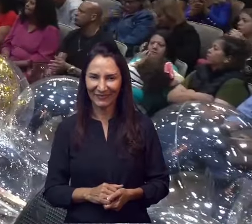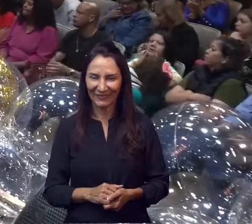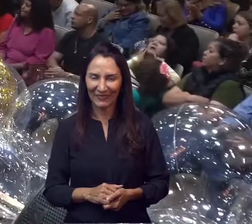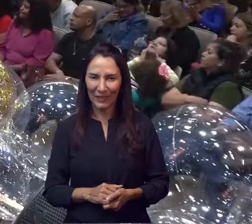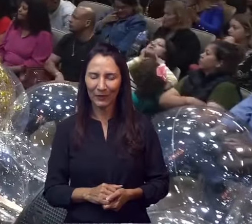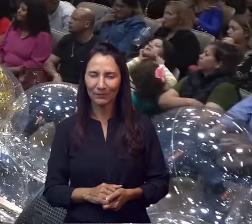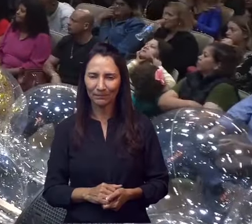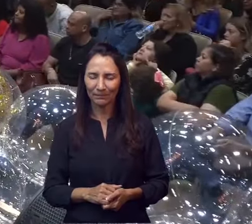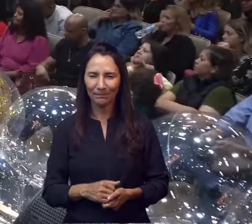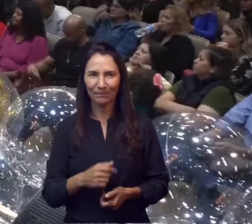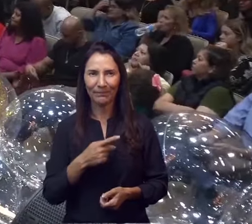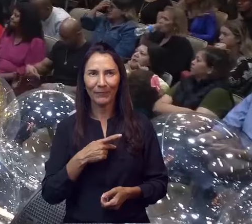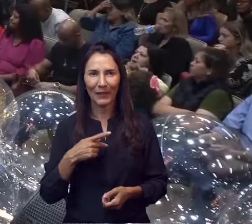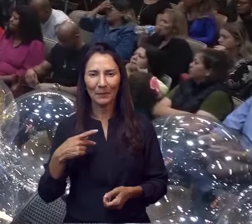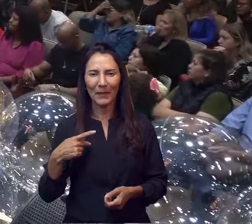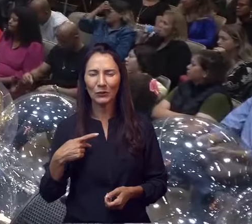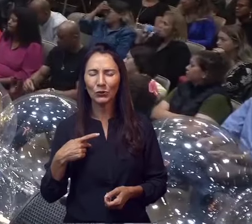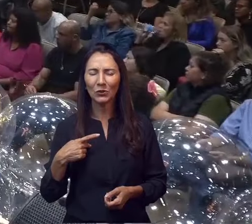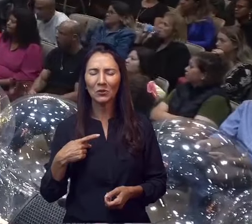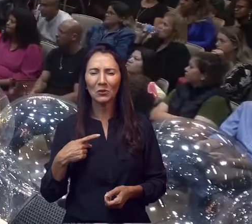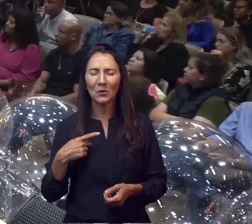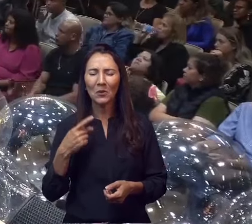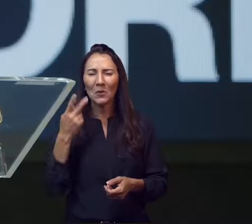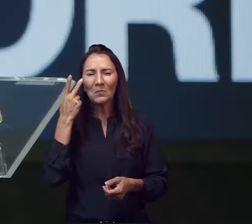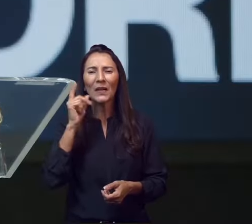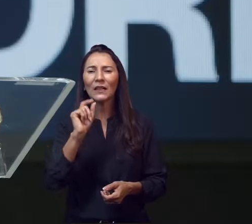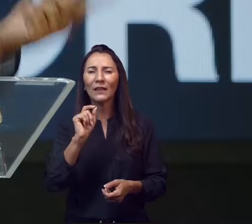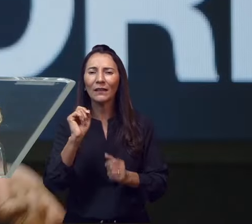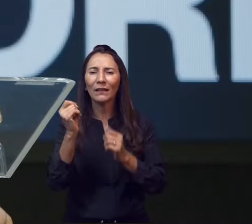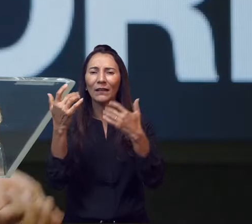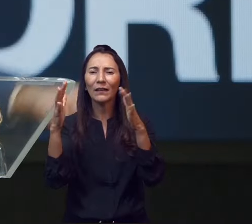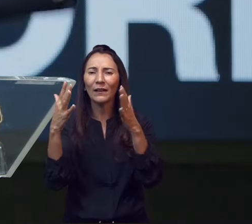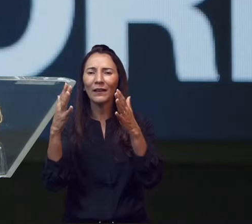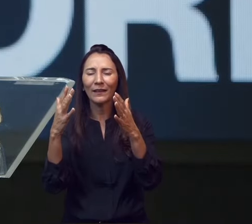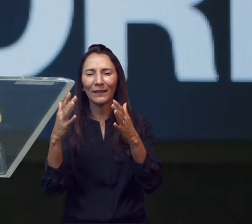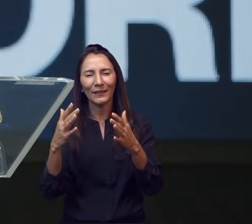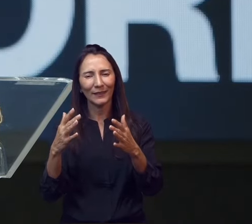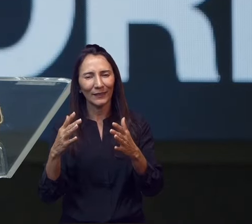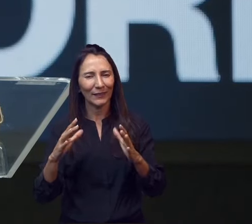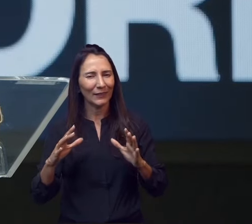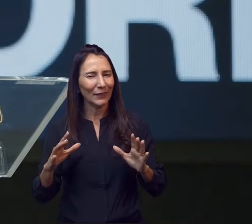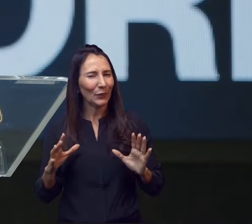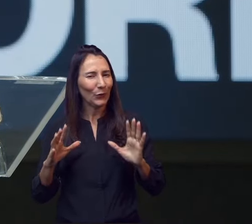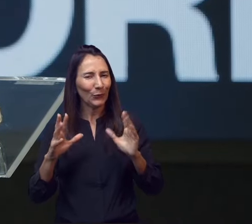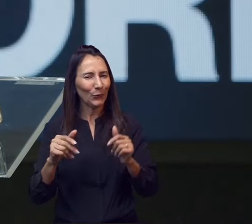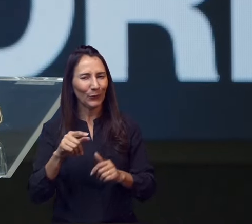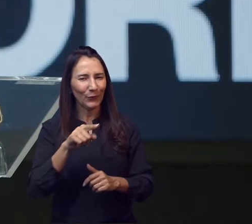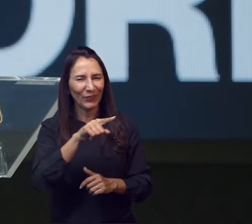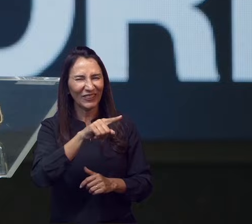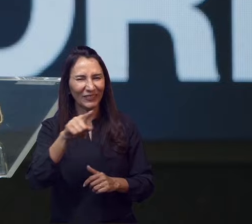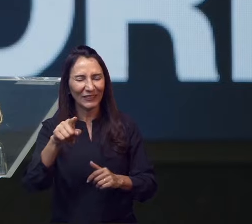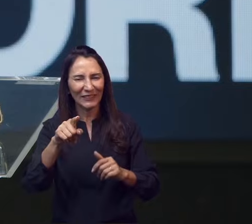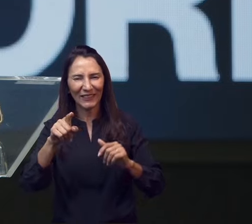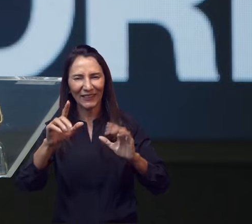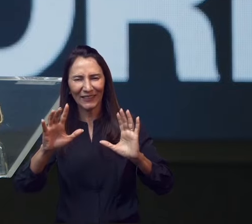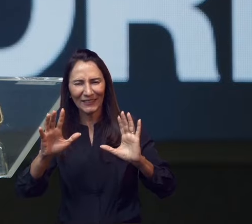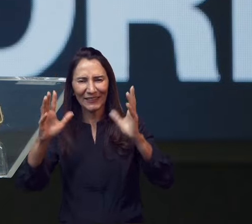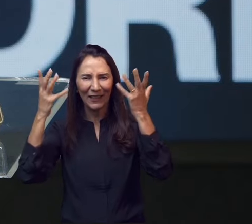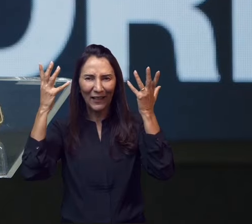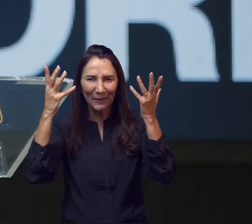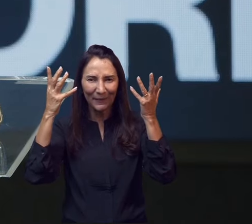pastor Gregório porque eu aplauso Porque tudo que você celebra Volta para